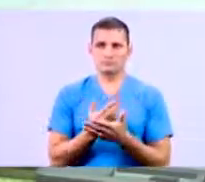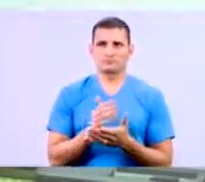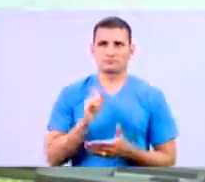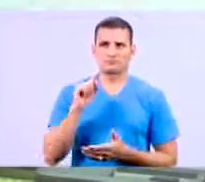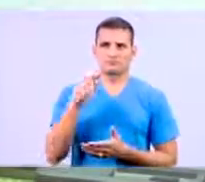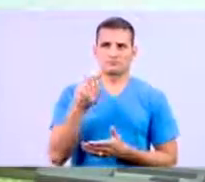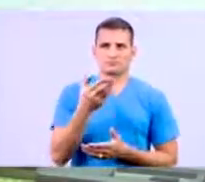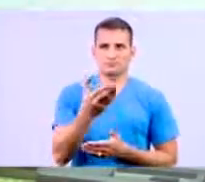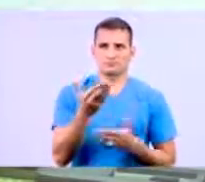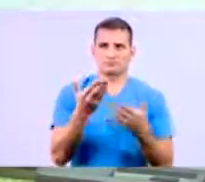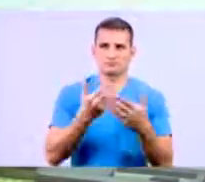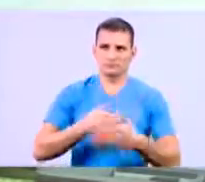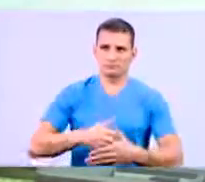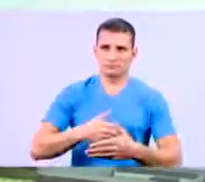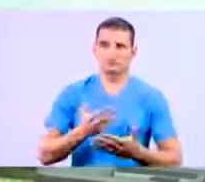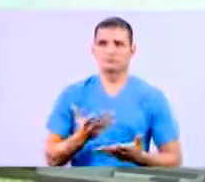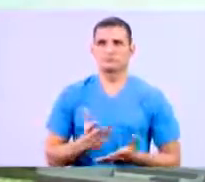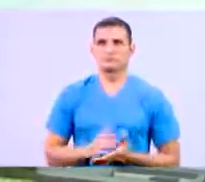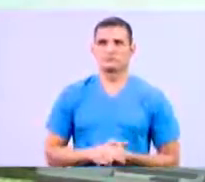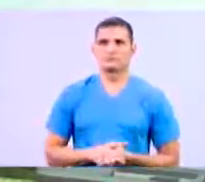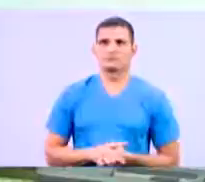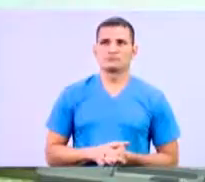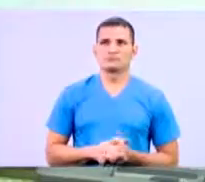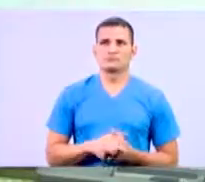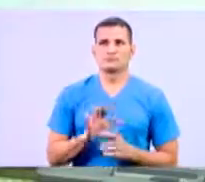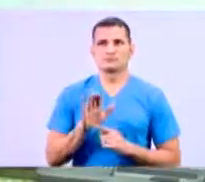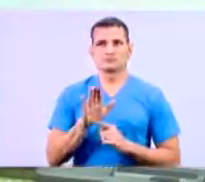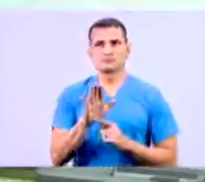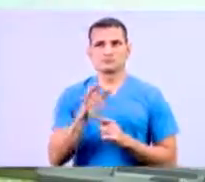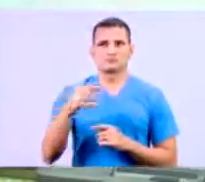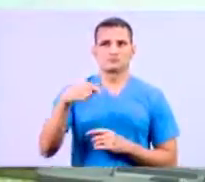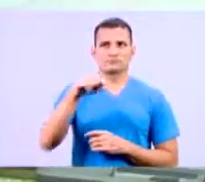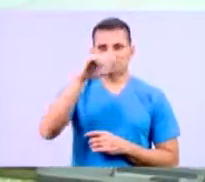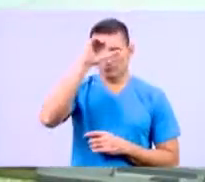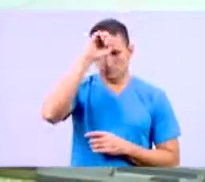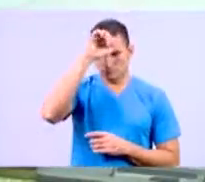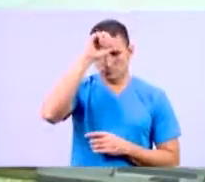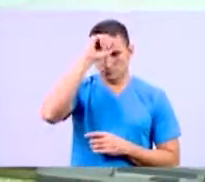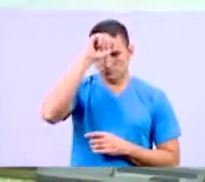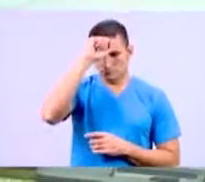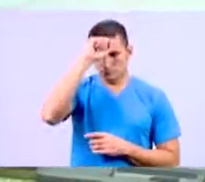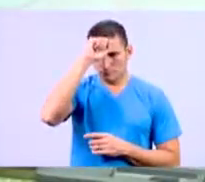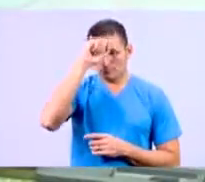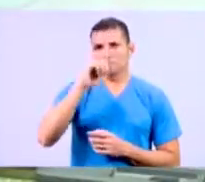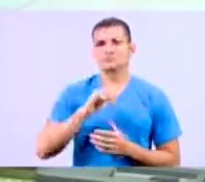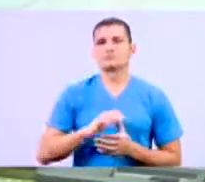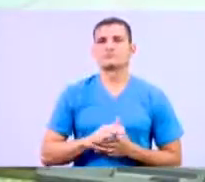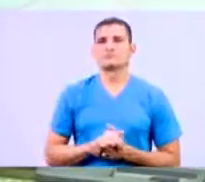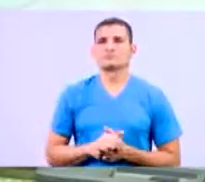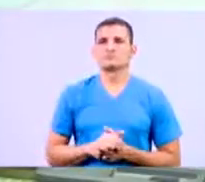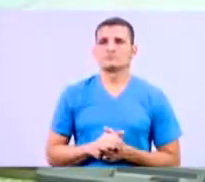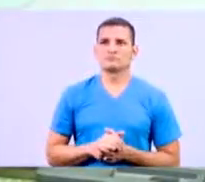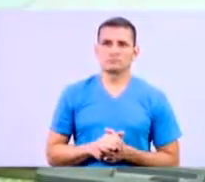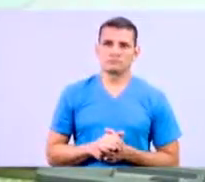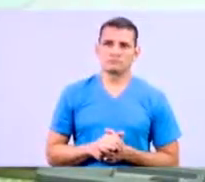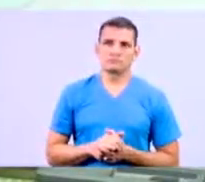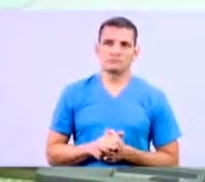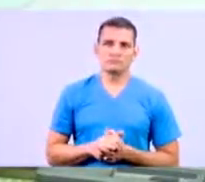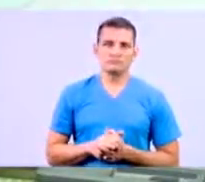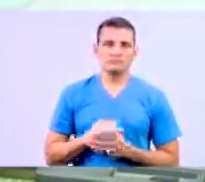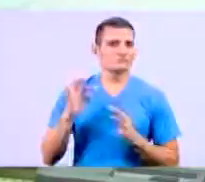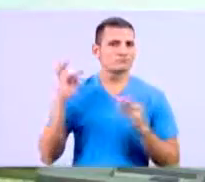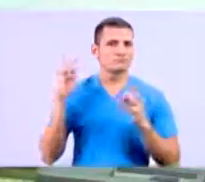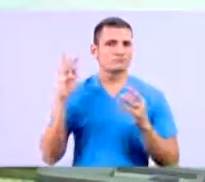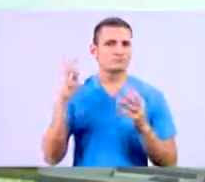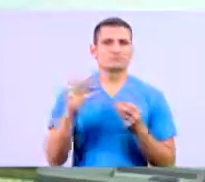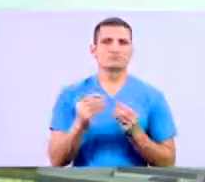uma prova para colocar aí, mostrar que vocês aprenderam, que tudo isso que a gente passou é um conhecimento